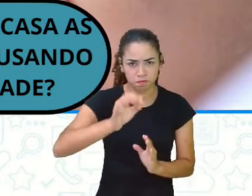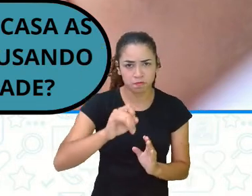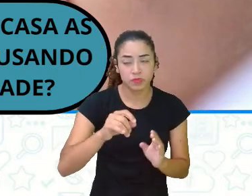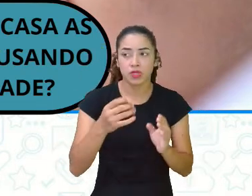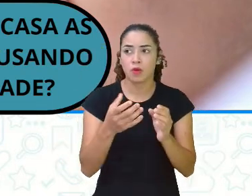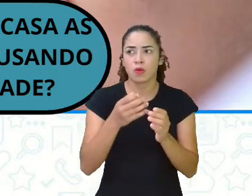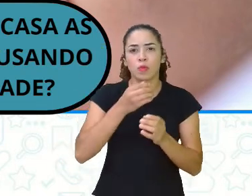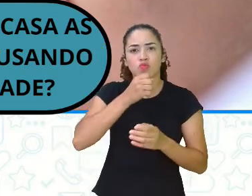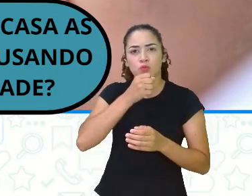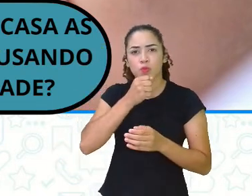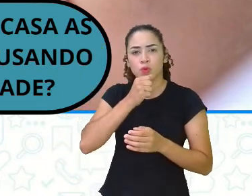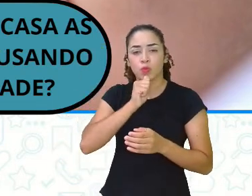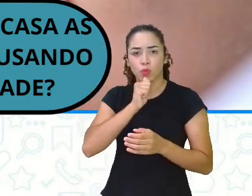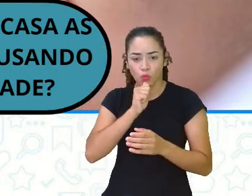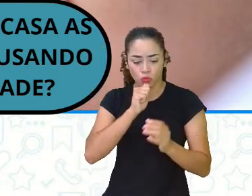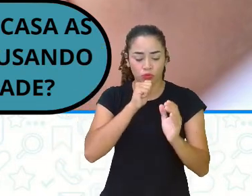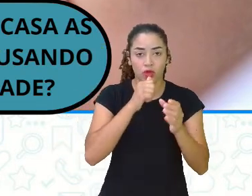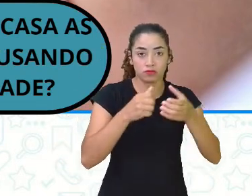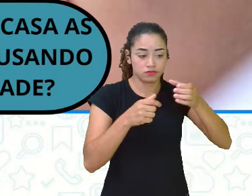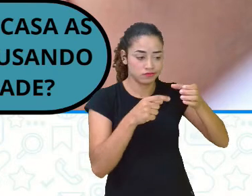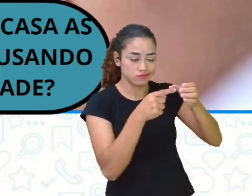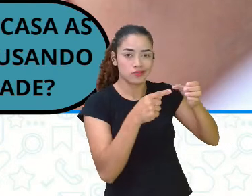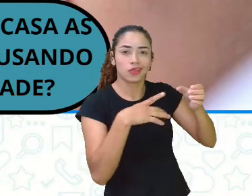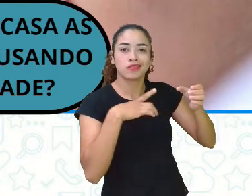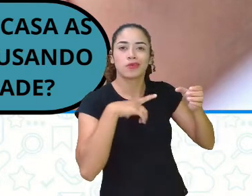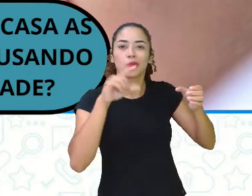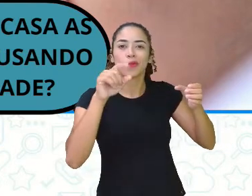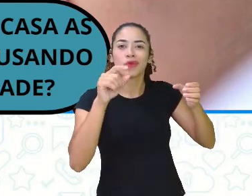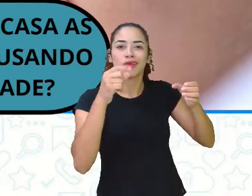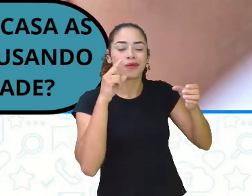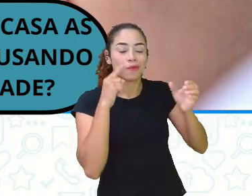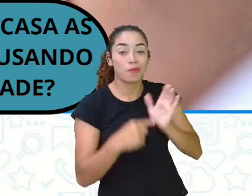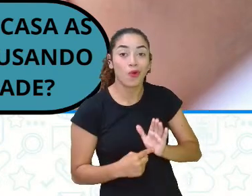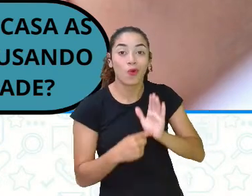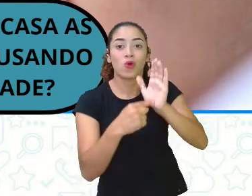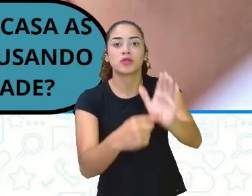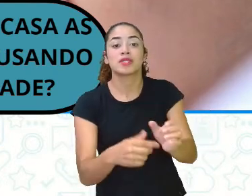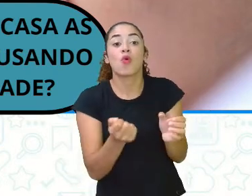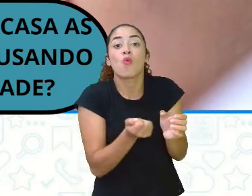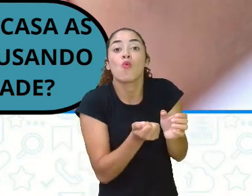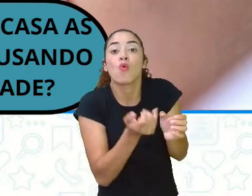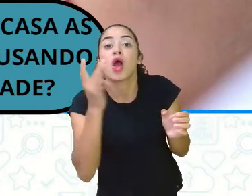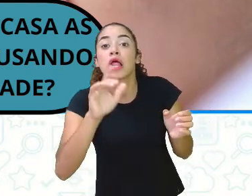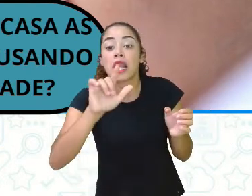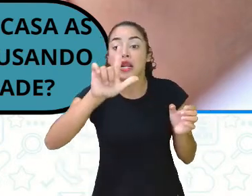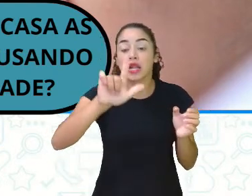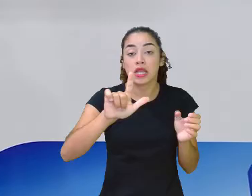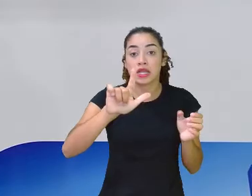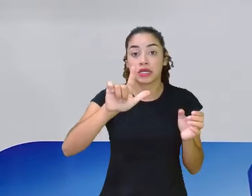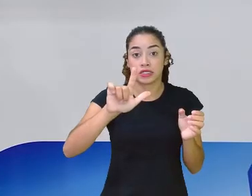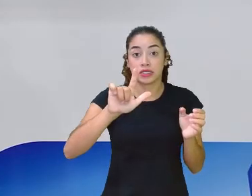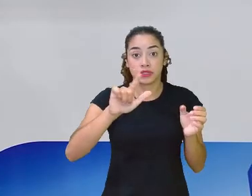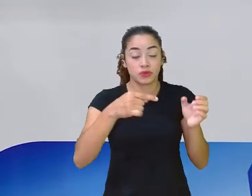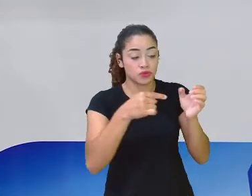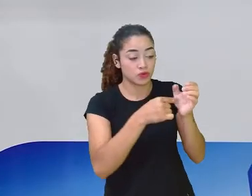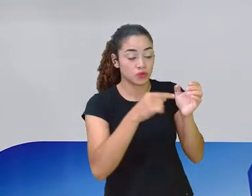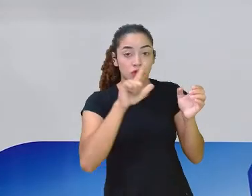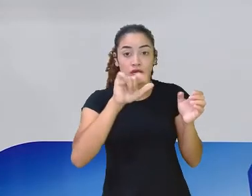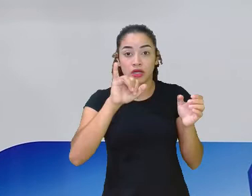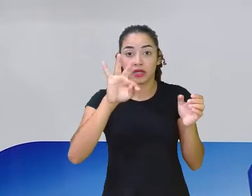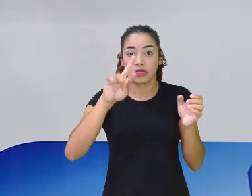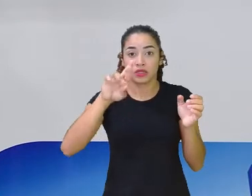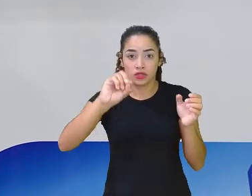mostrando exatamente o quanto de capacidade, o quanto de líquido cabe dentro dessa